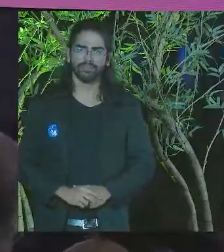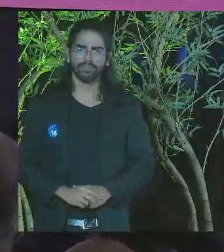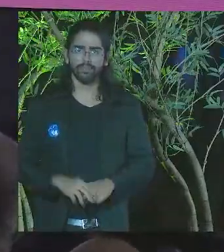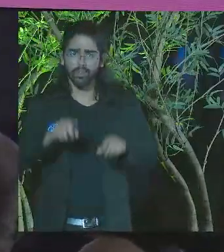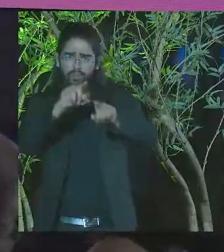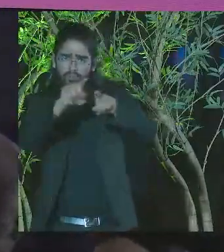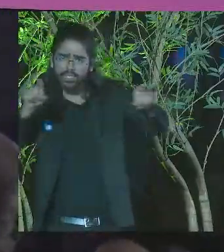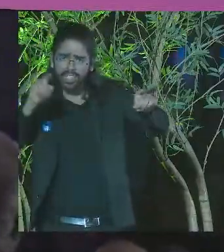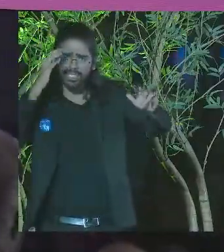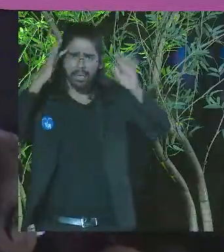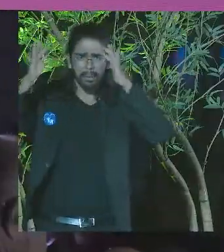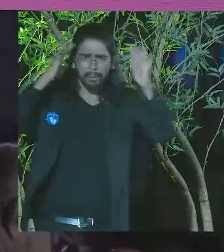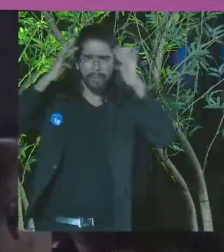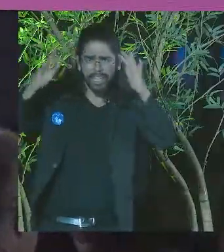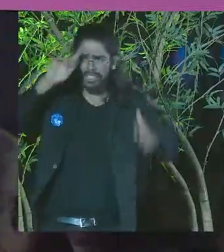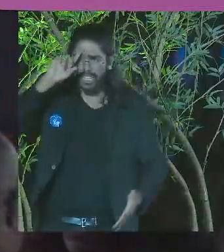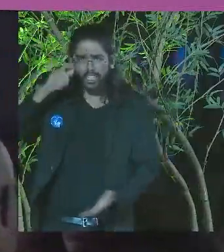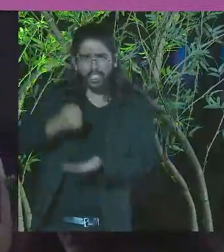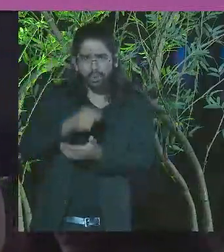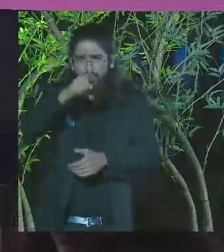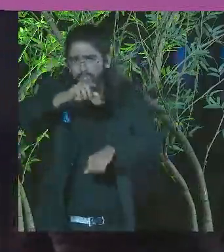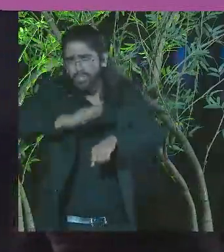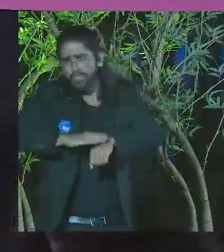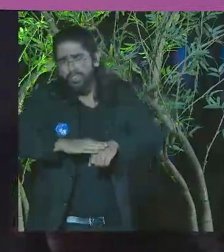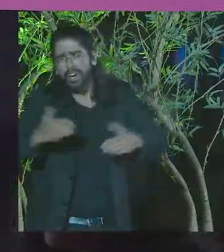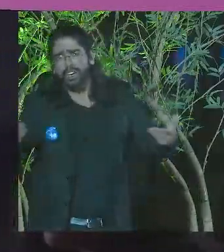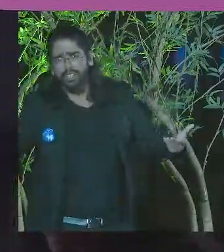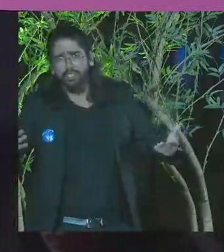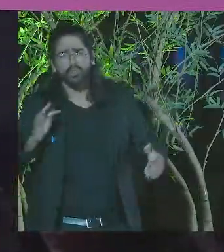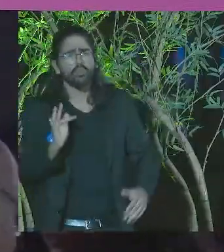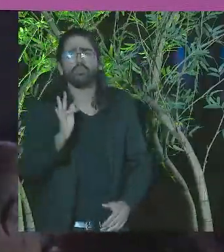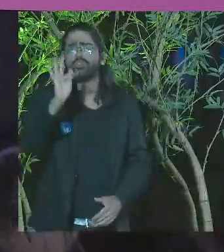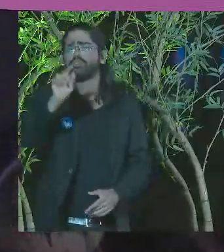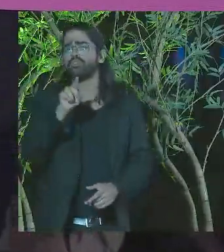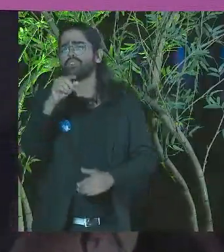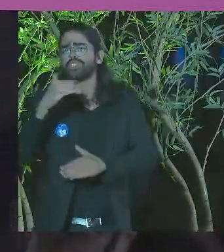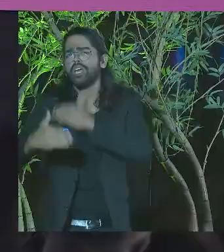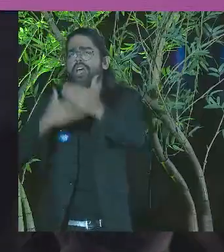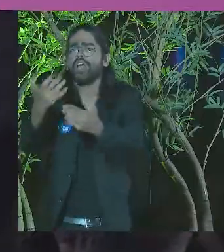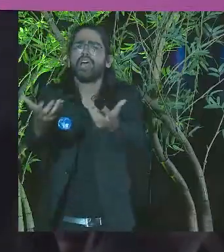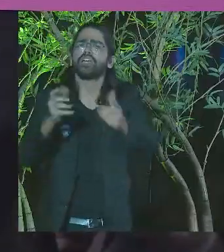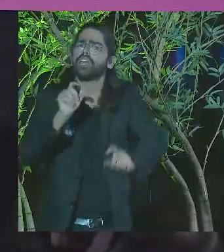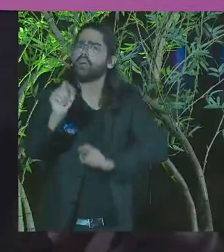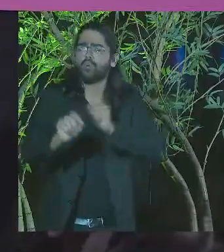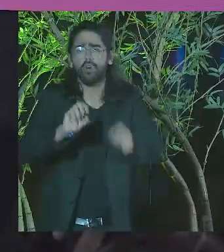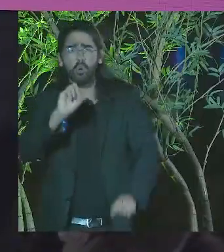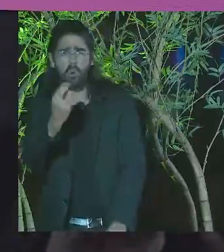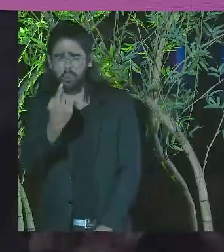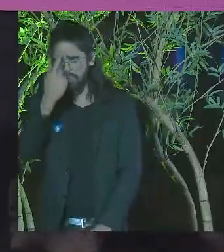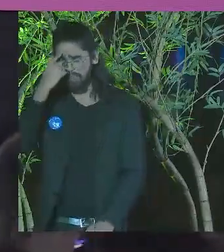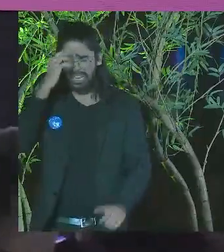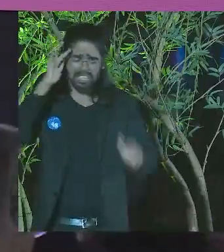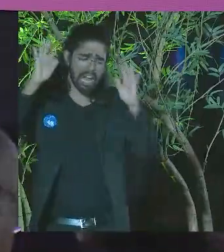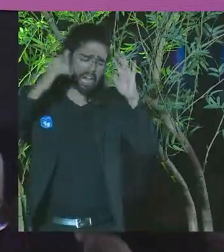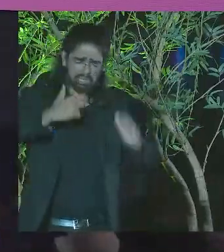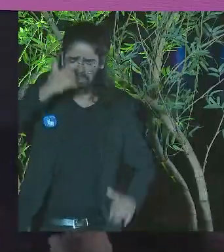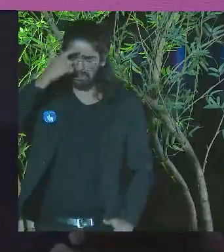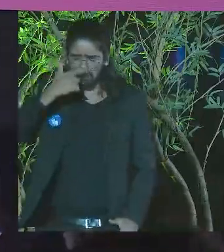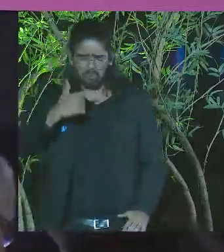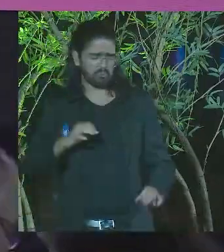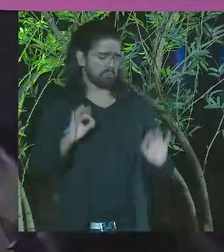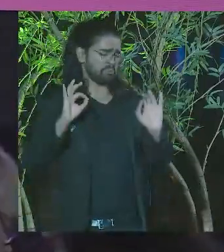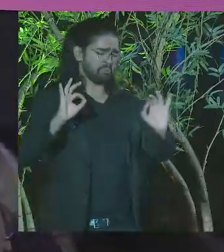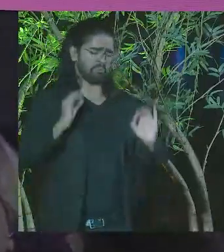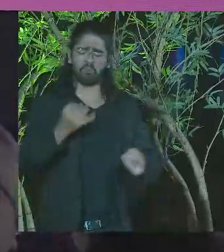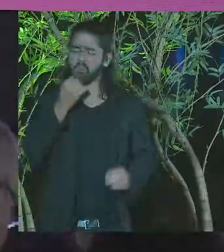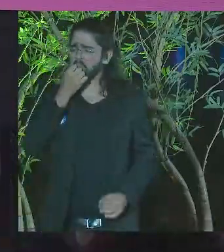Você pensa nas decisões que você toma, em que tipo de futuro você está criando? Ou você fica naquela ilusão que eu sou uma pessoa gente